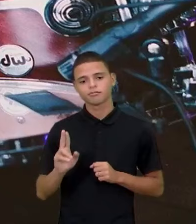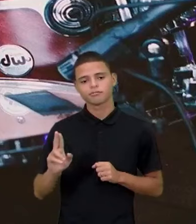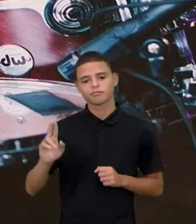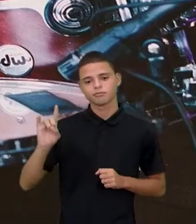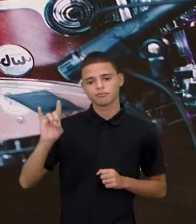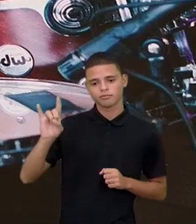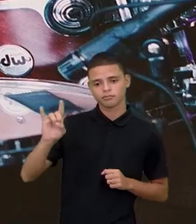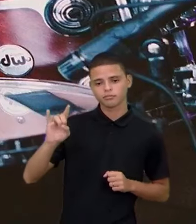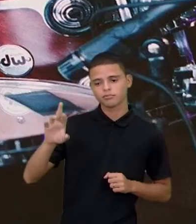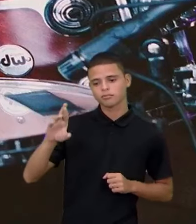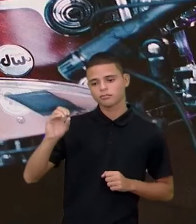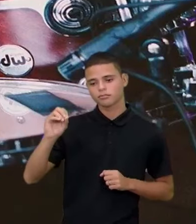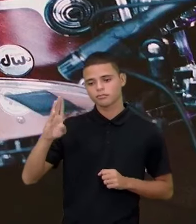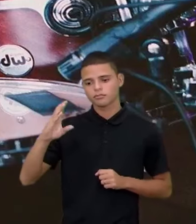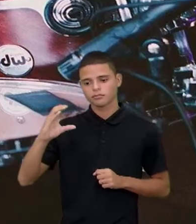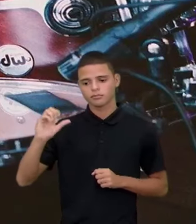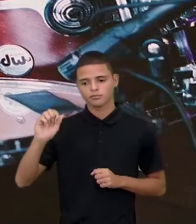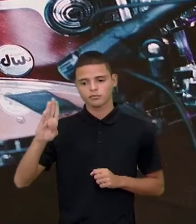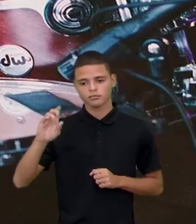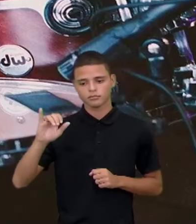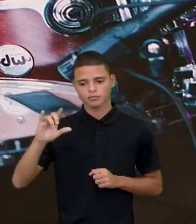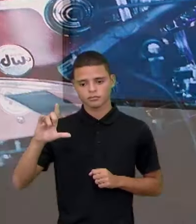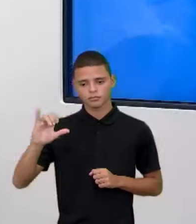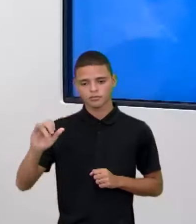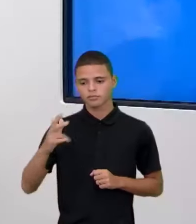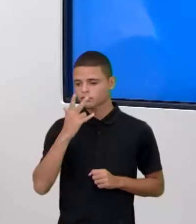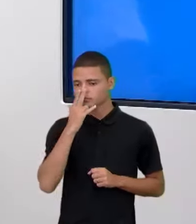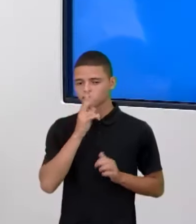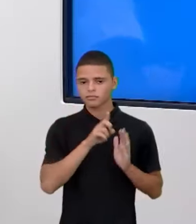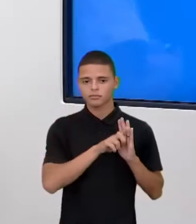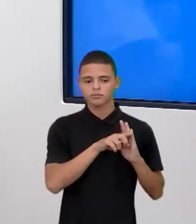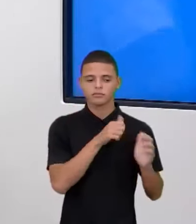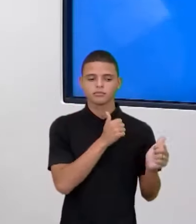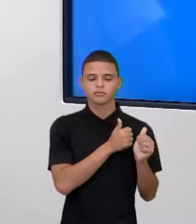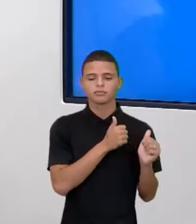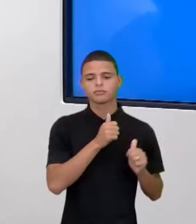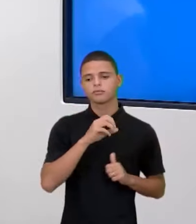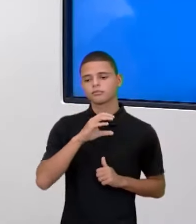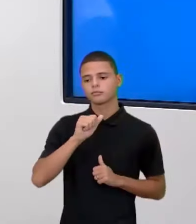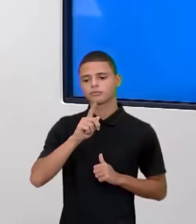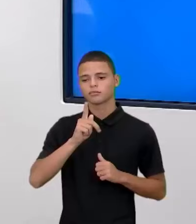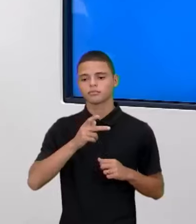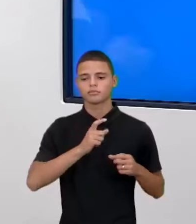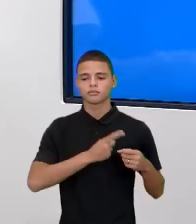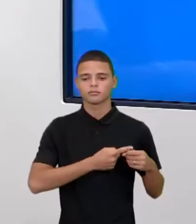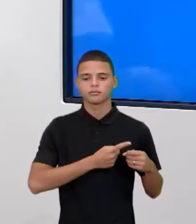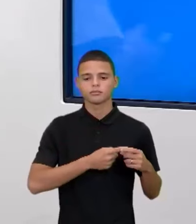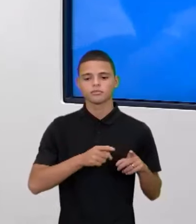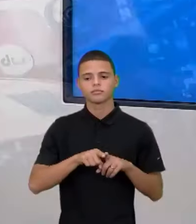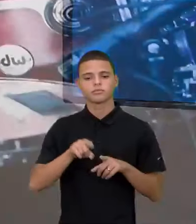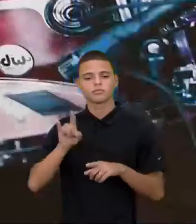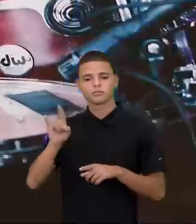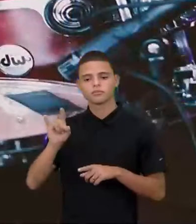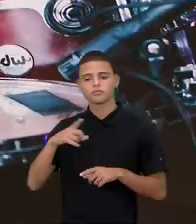rockabilly é uma mistura do hillbilly, que é um gênero próximo do country, e com o rock. Depois nós temos o rock,